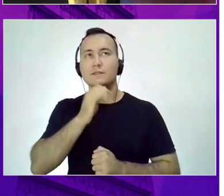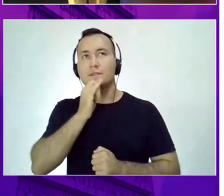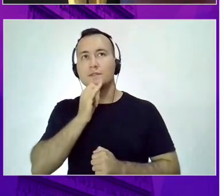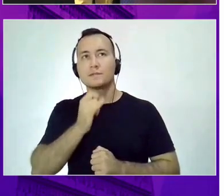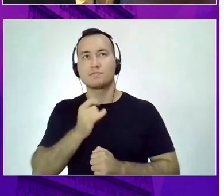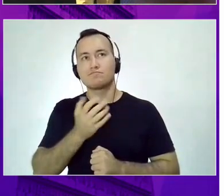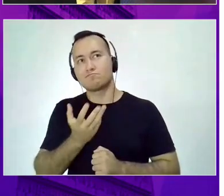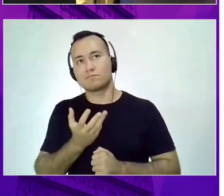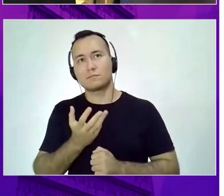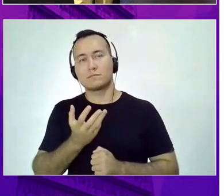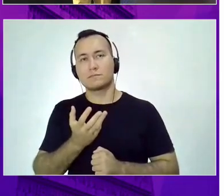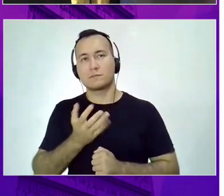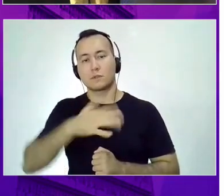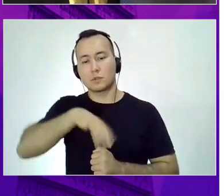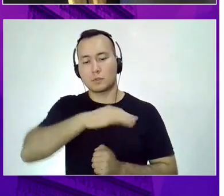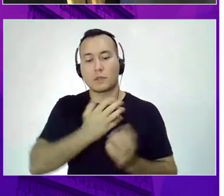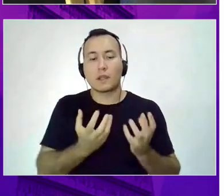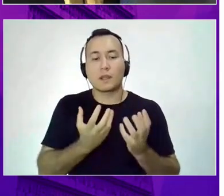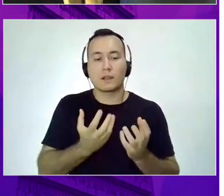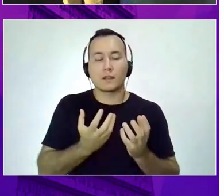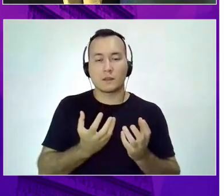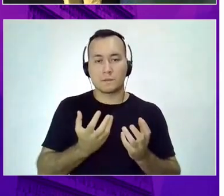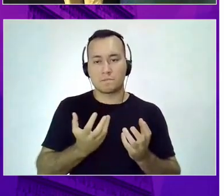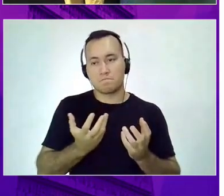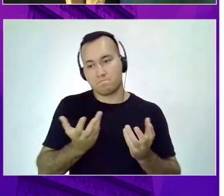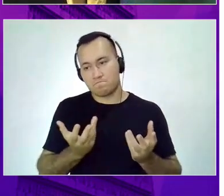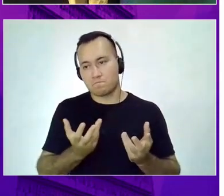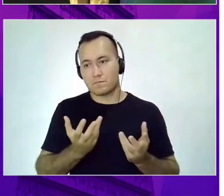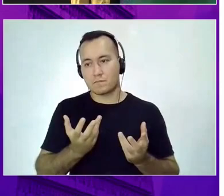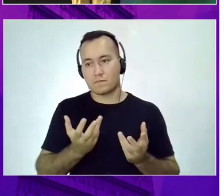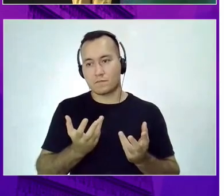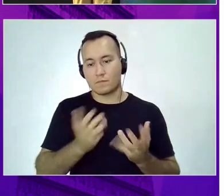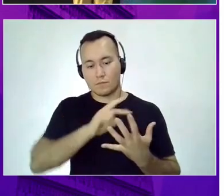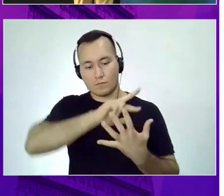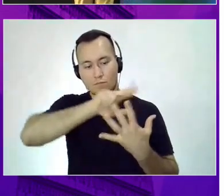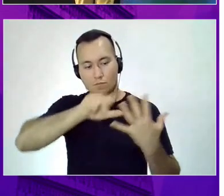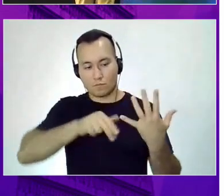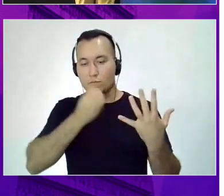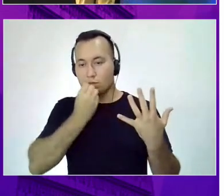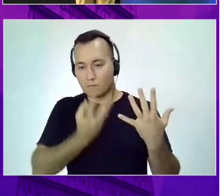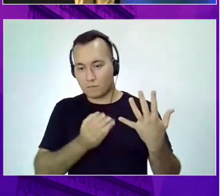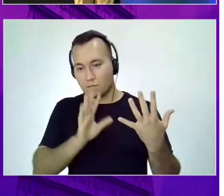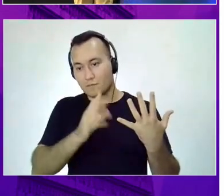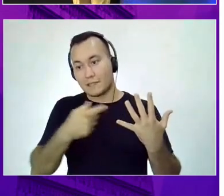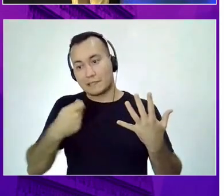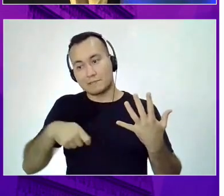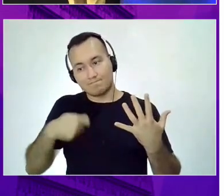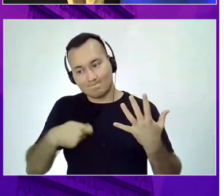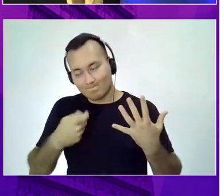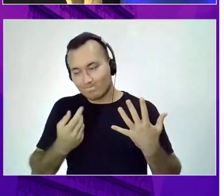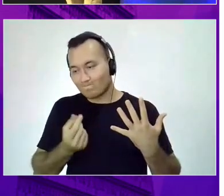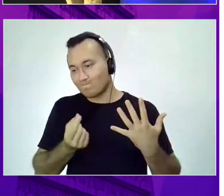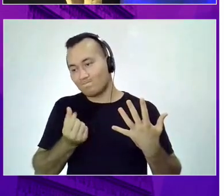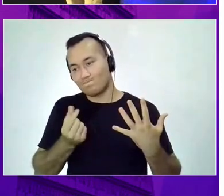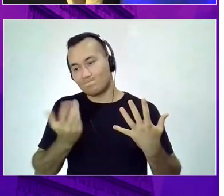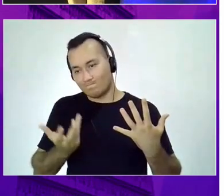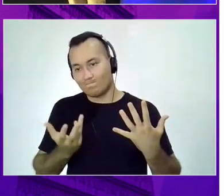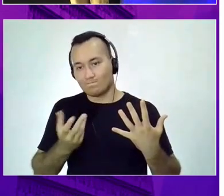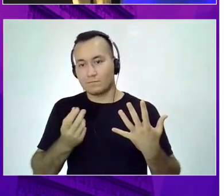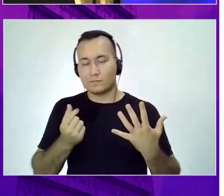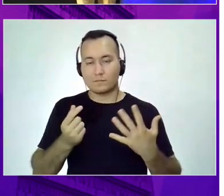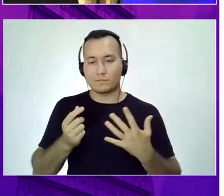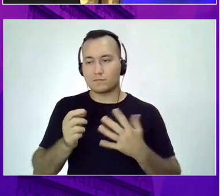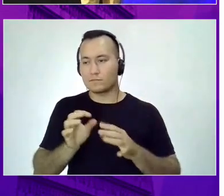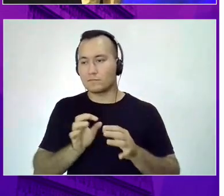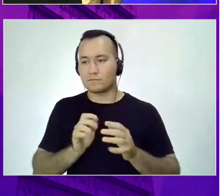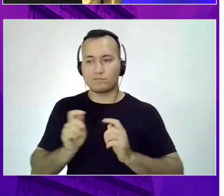argumentos fortes e nada mais do que o custo para conseguir ter esse custo de oportunidade. Ou seja, cara, o que a gente vai fazer no